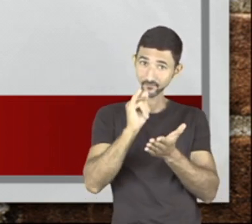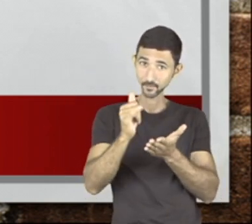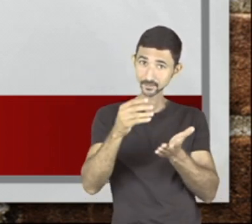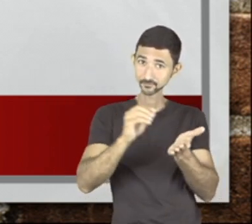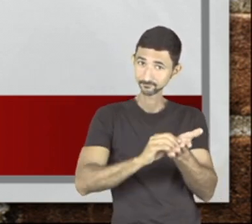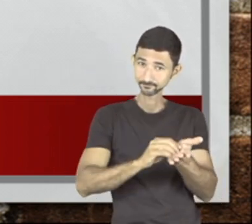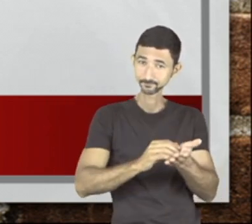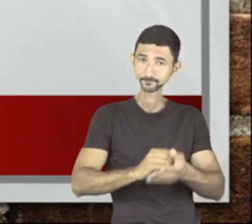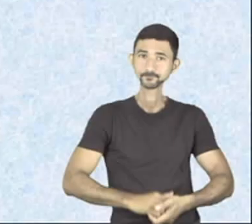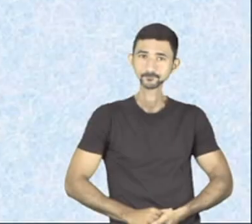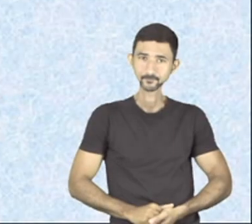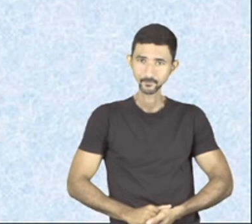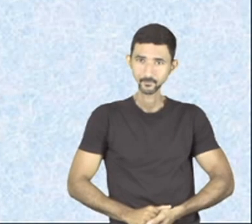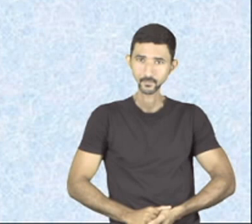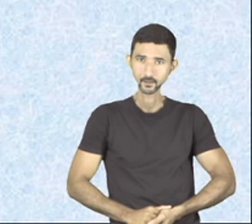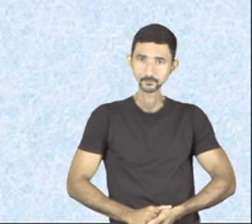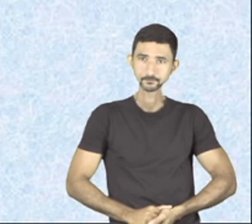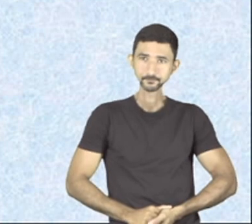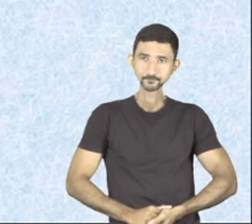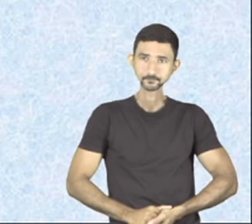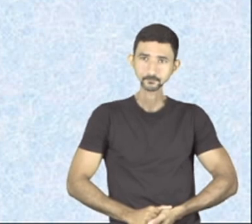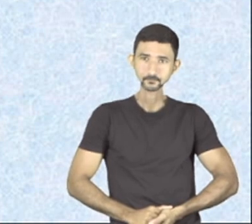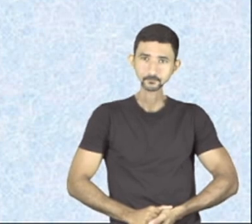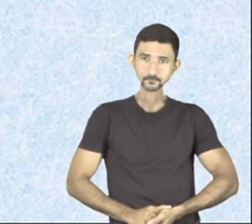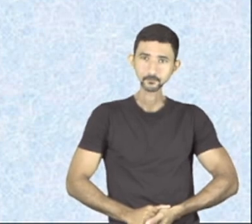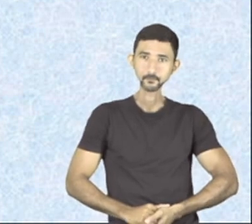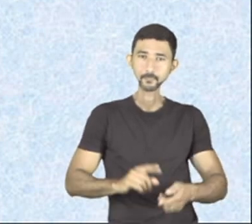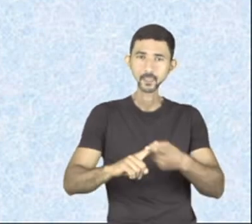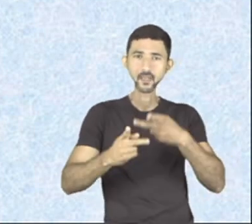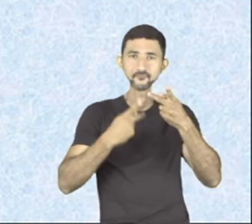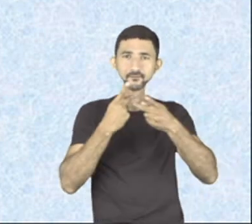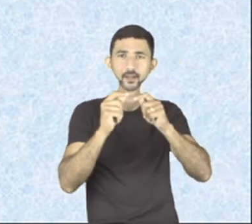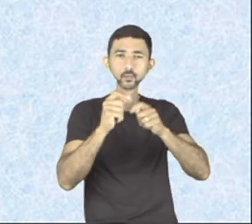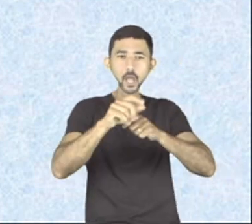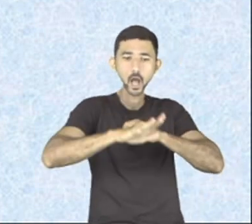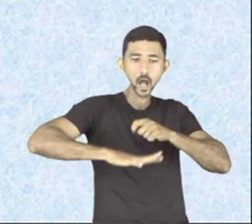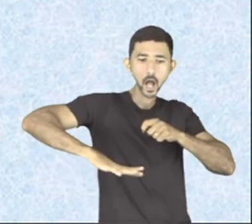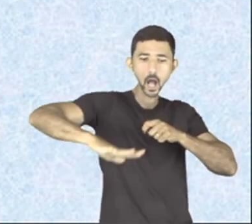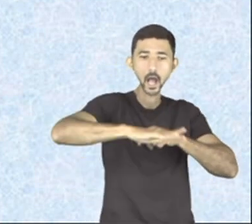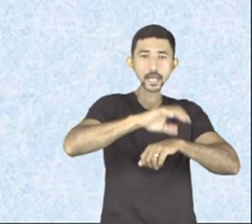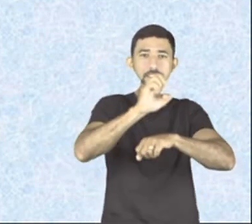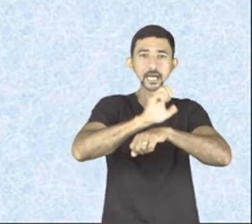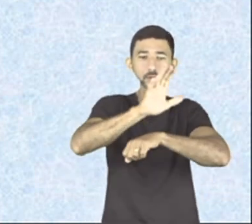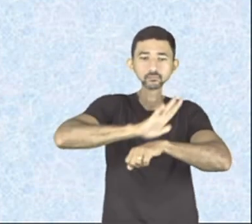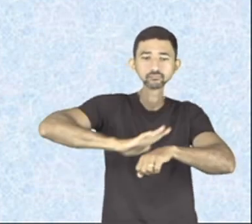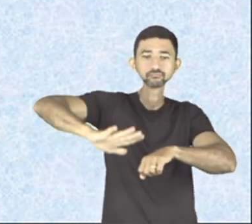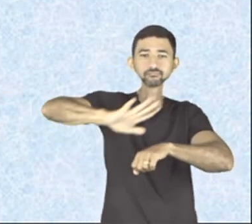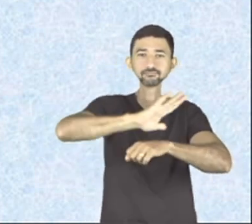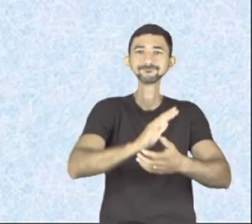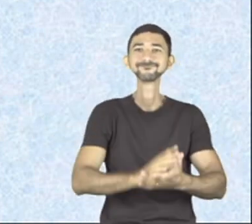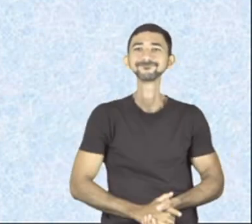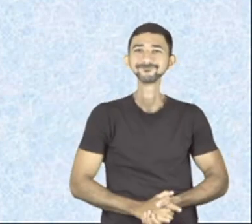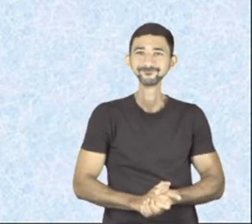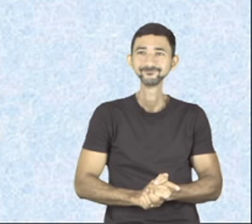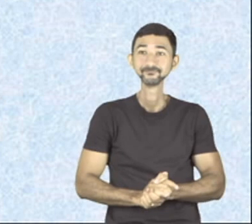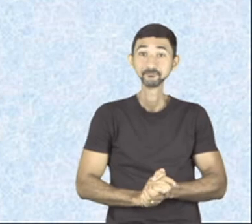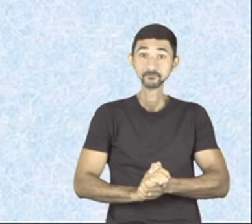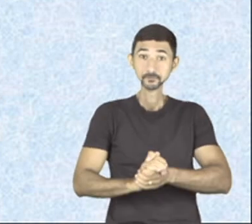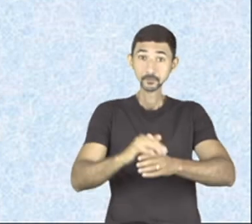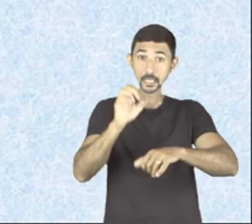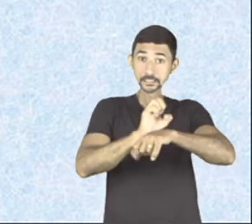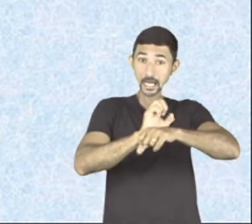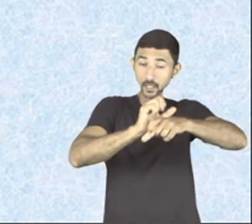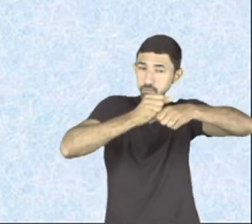informações? Vamos ao próximo slide. Agora a gente vai falar um pouquinho sobre a área do nosso estado. Olha só, é um dos